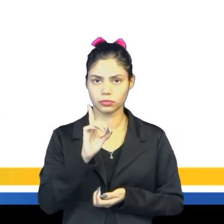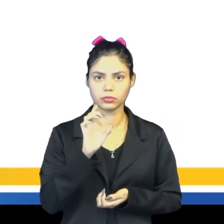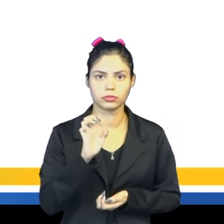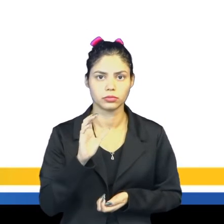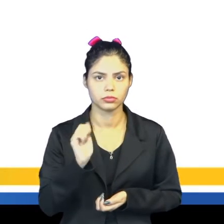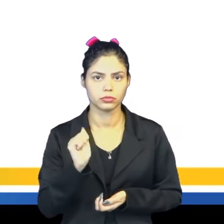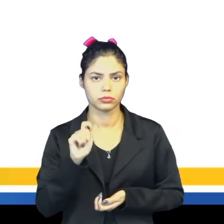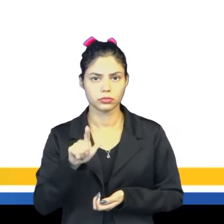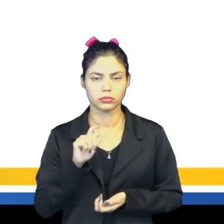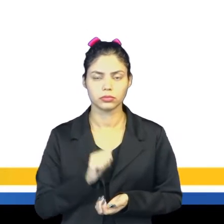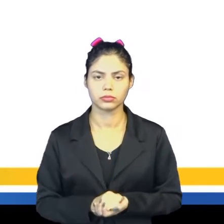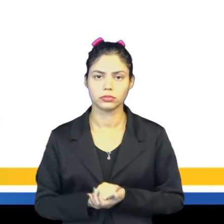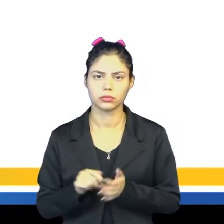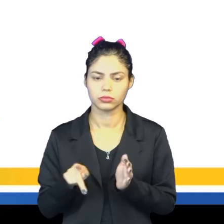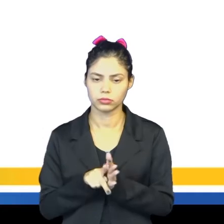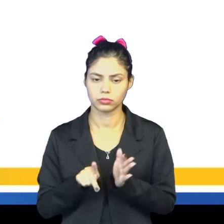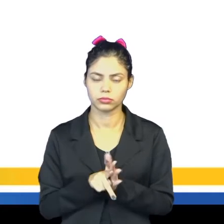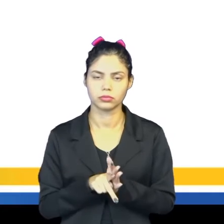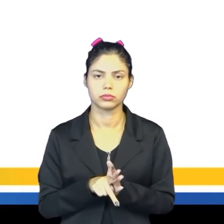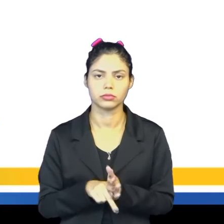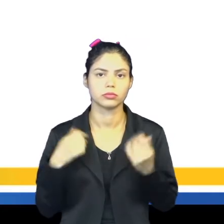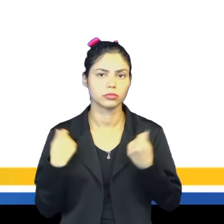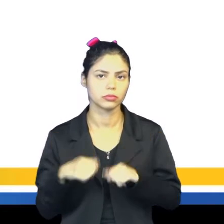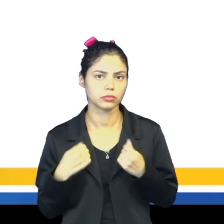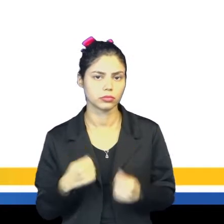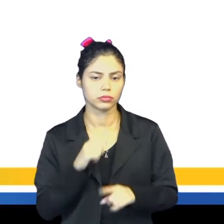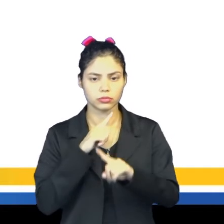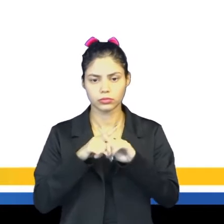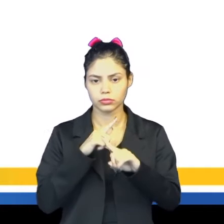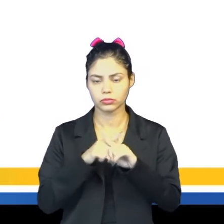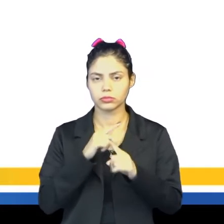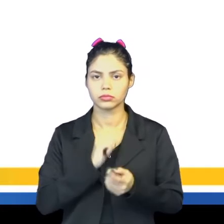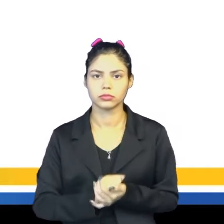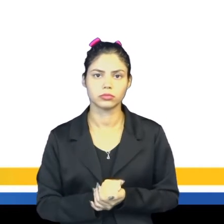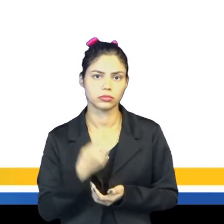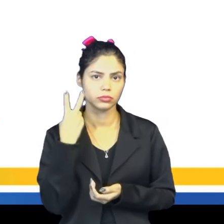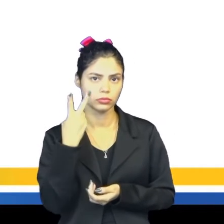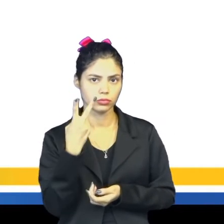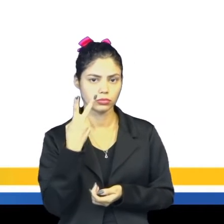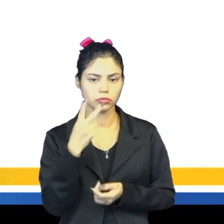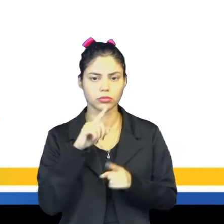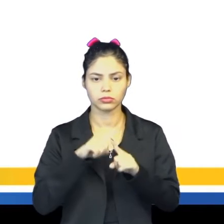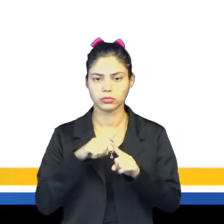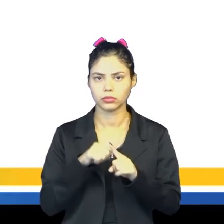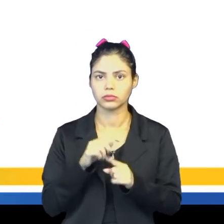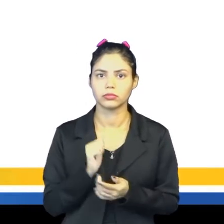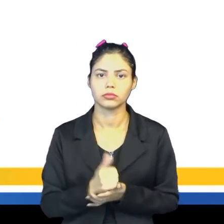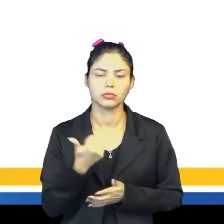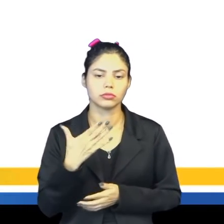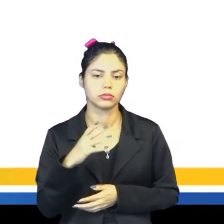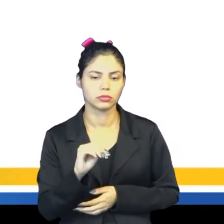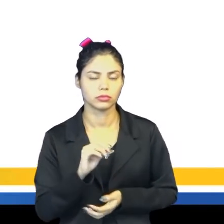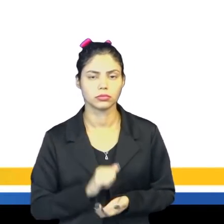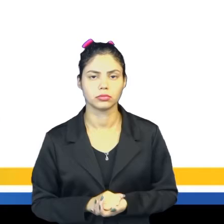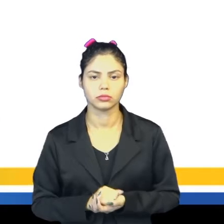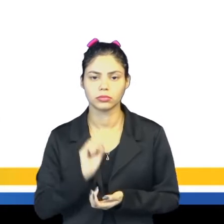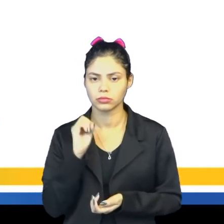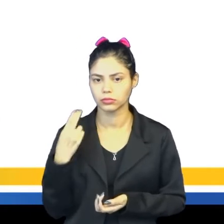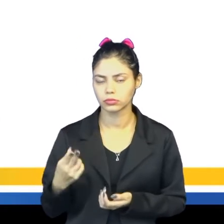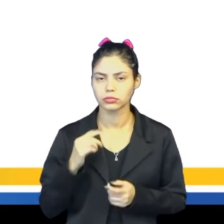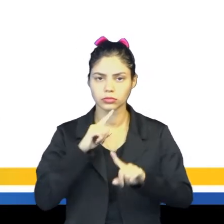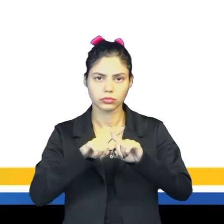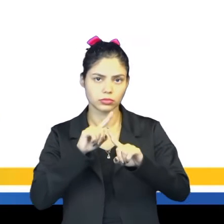decalitro para decilitro, devemos multiplicar 2 vezes por 10, ou